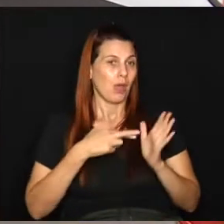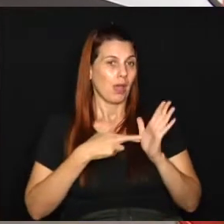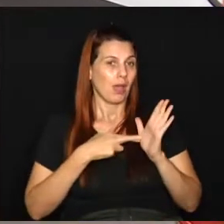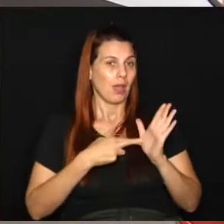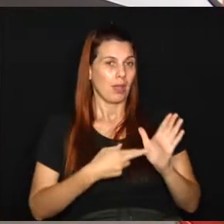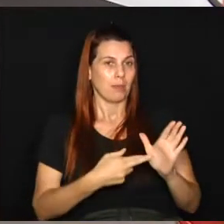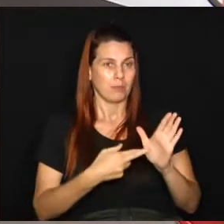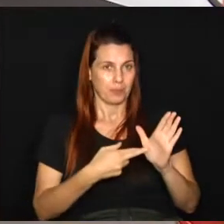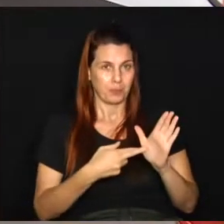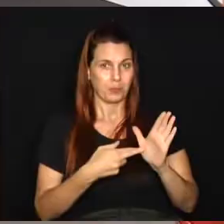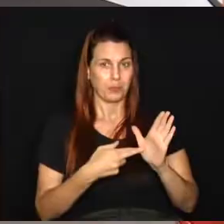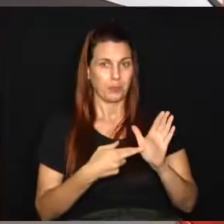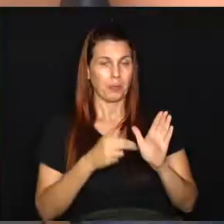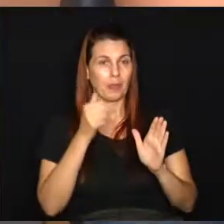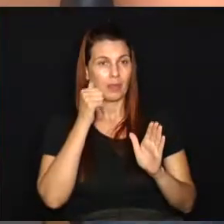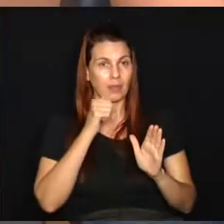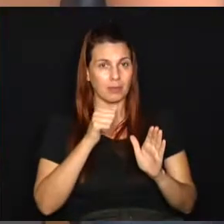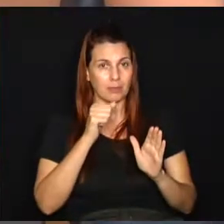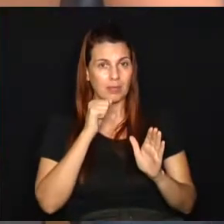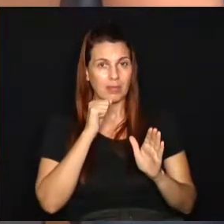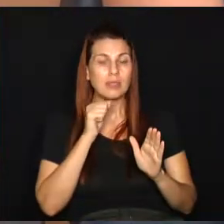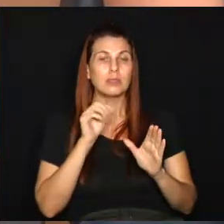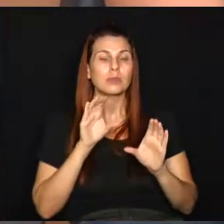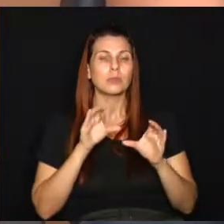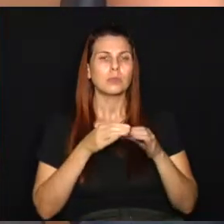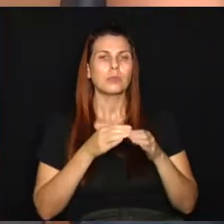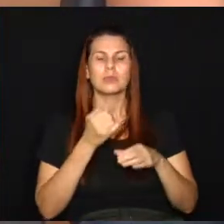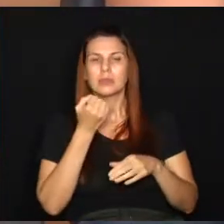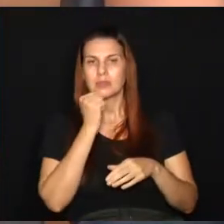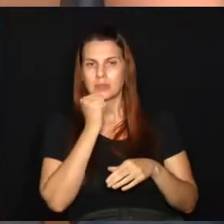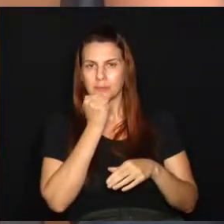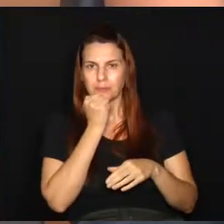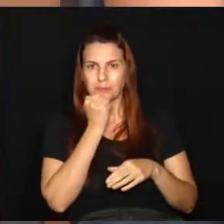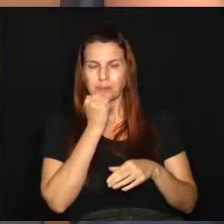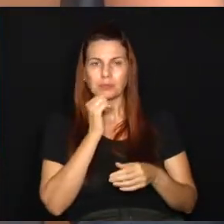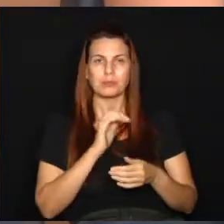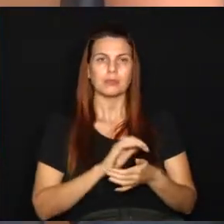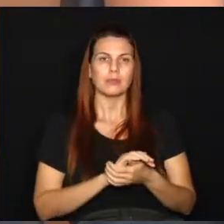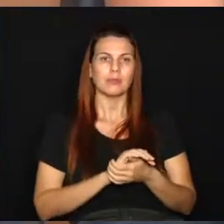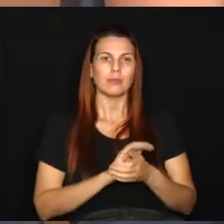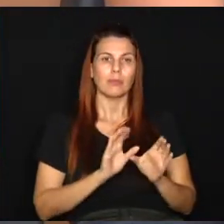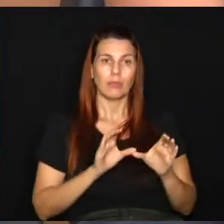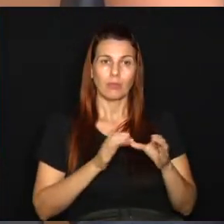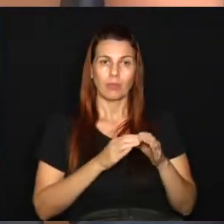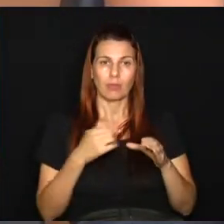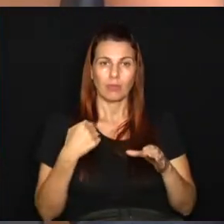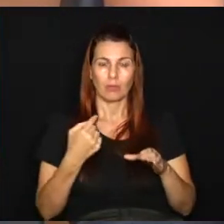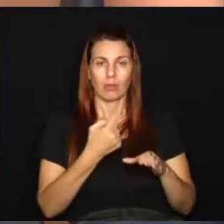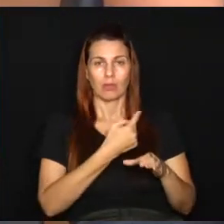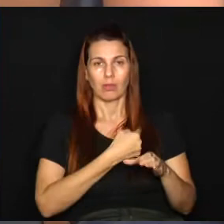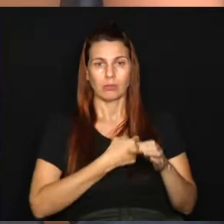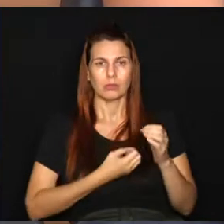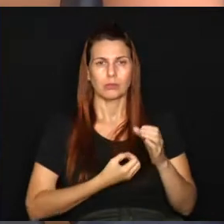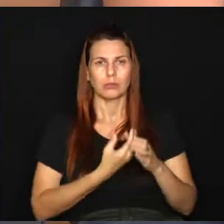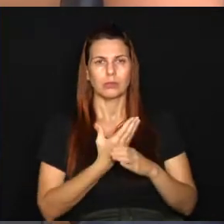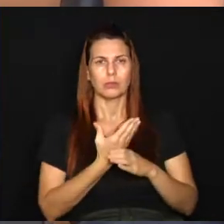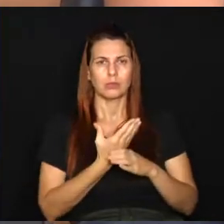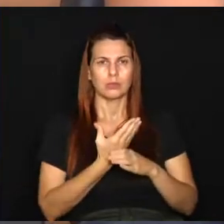representante das mulheres na ciência. E o nosso coletivo, ele teve